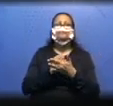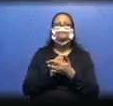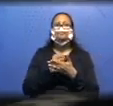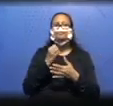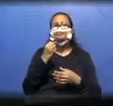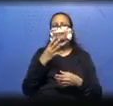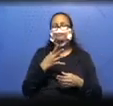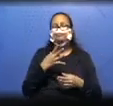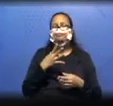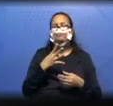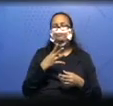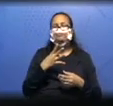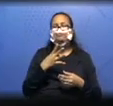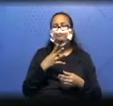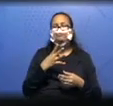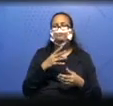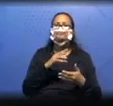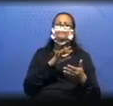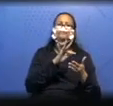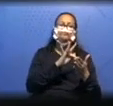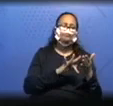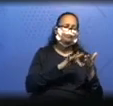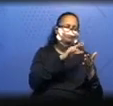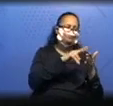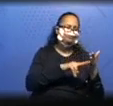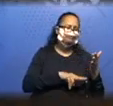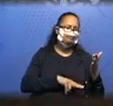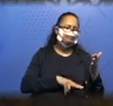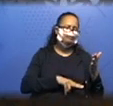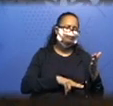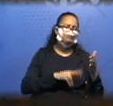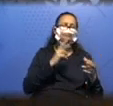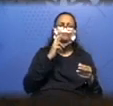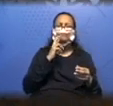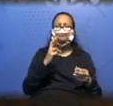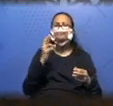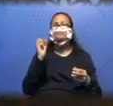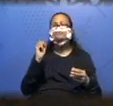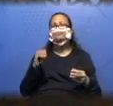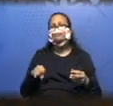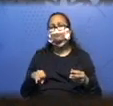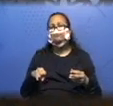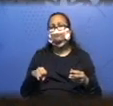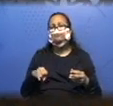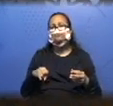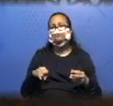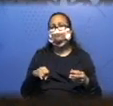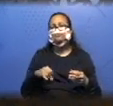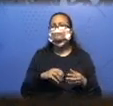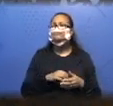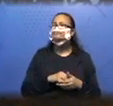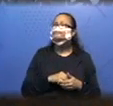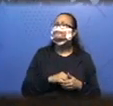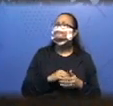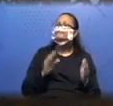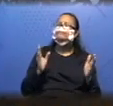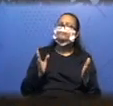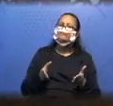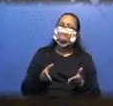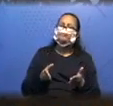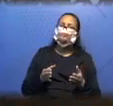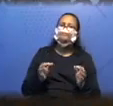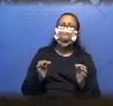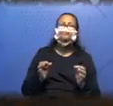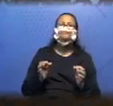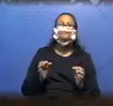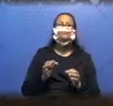textinho da música ajuda bem, viu? Vocês ouvindo a música e lendo o textinho, já vão saber responder sim. Pessoal,